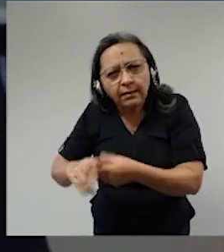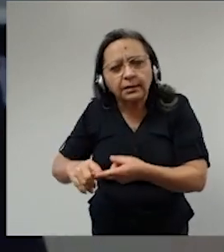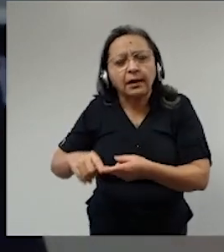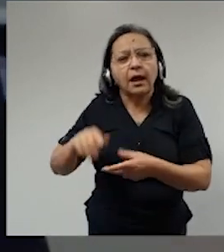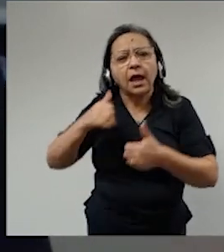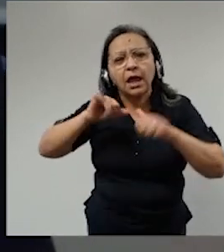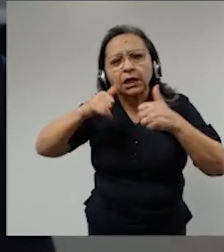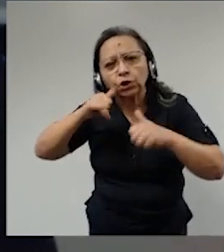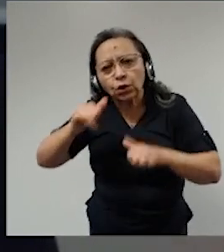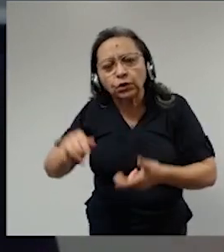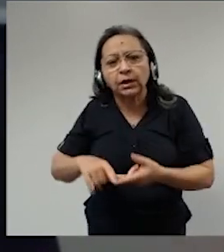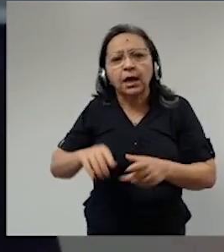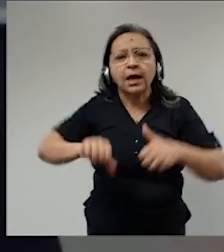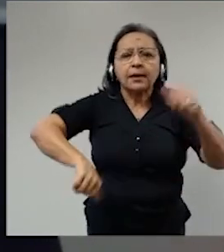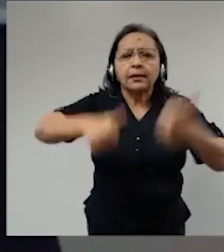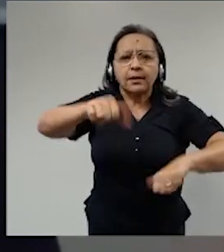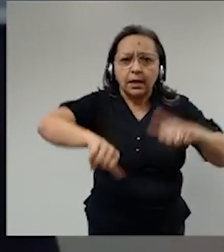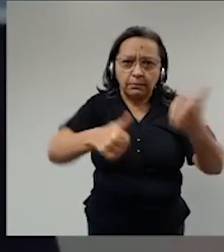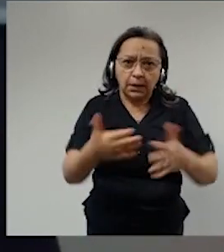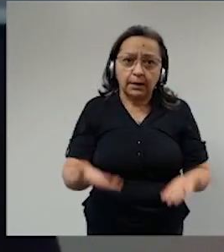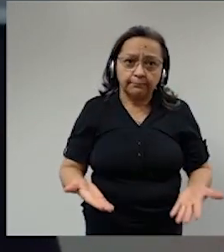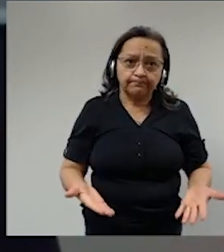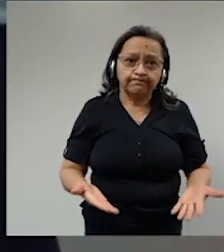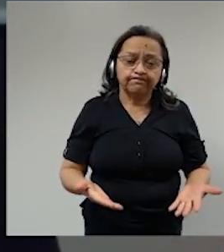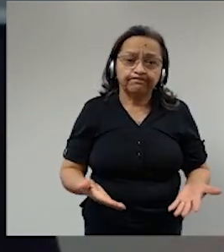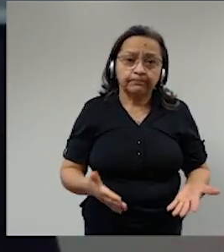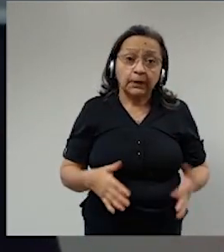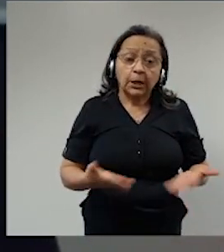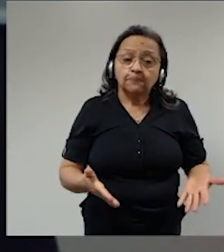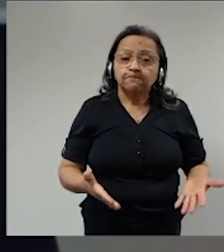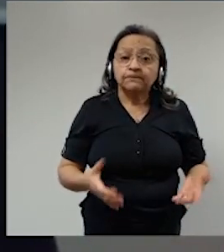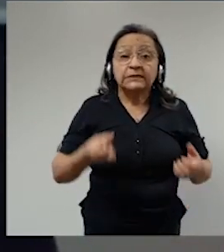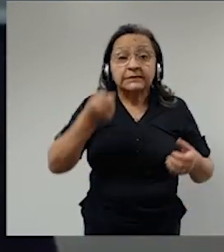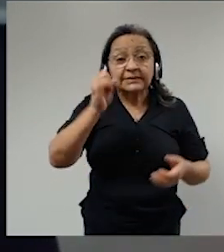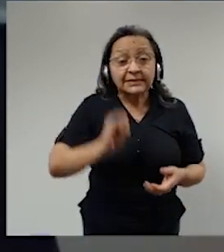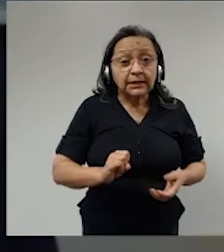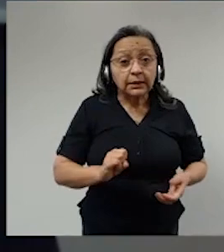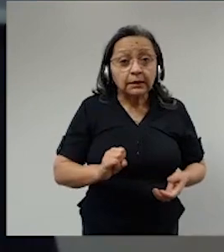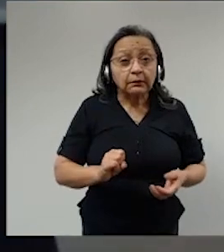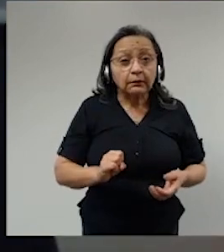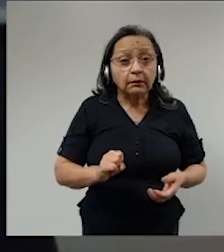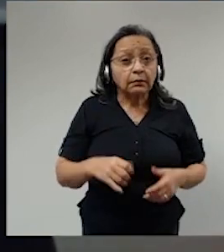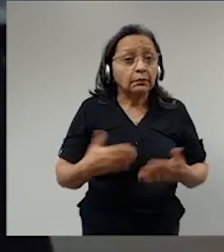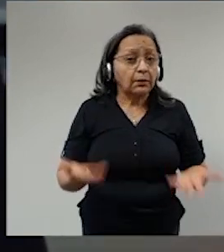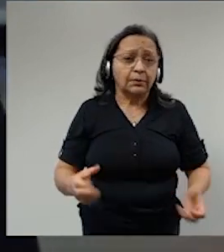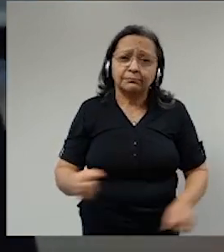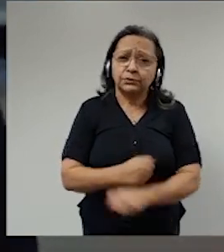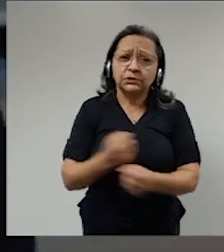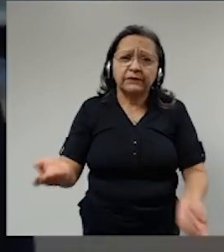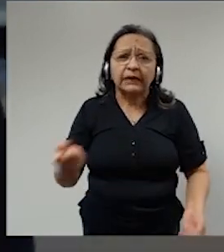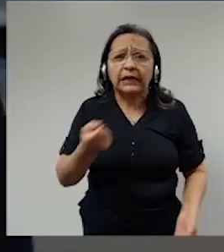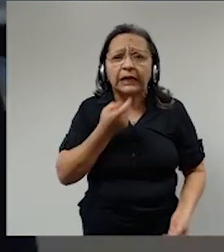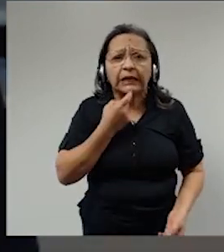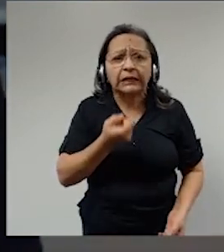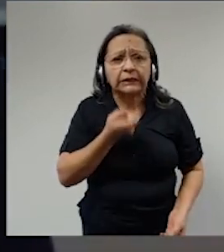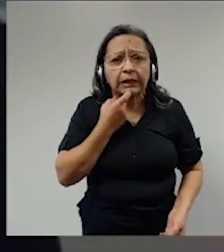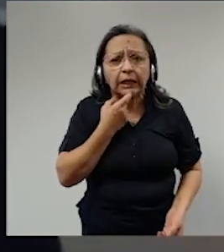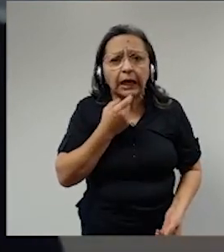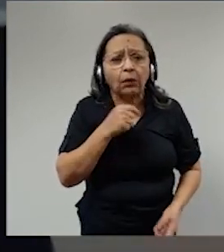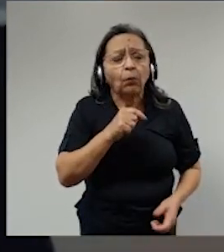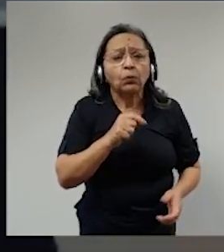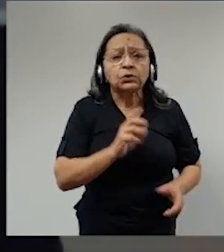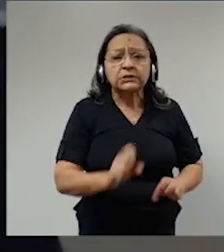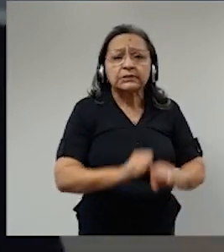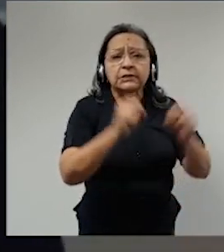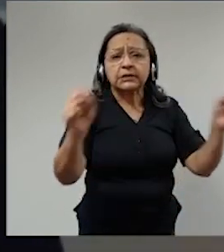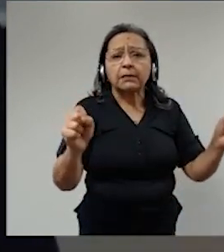química. Então, não podemos, se eventualmente criticar o sistema de patente por causa de uma